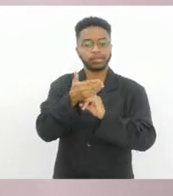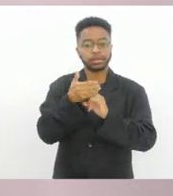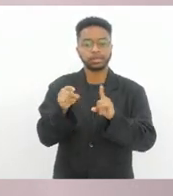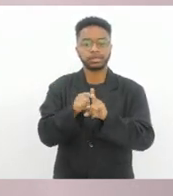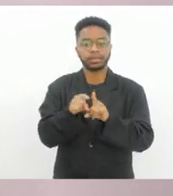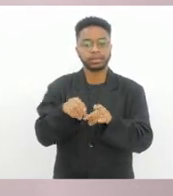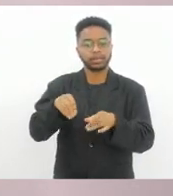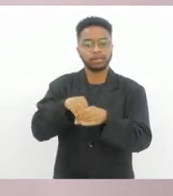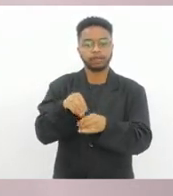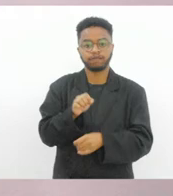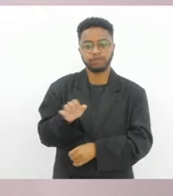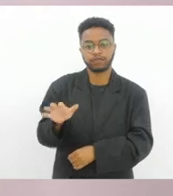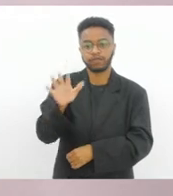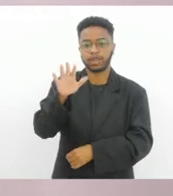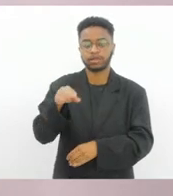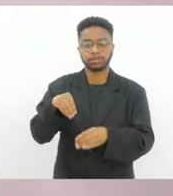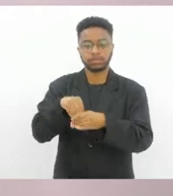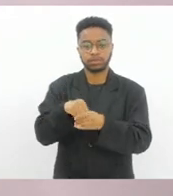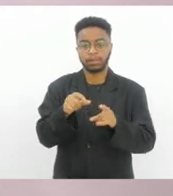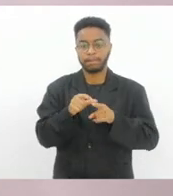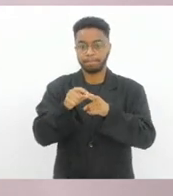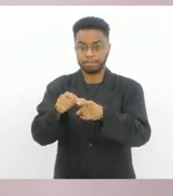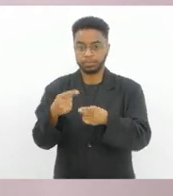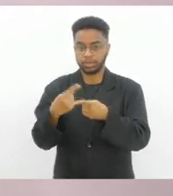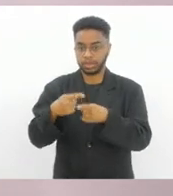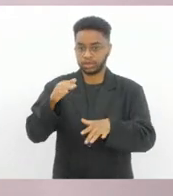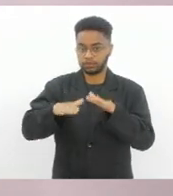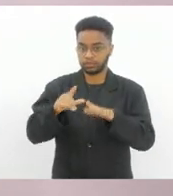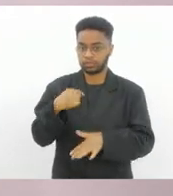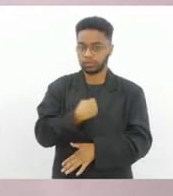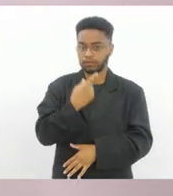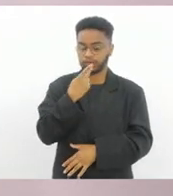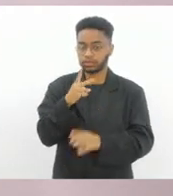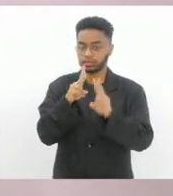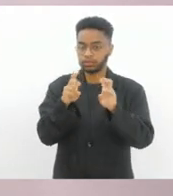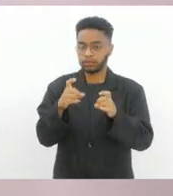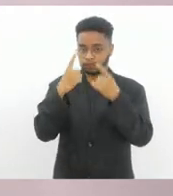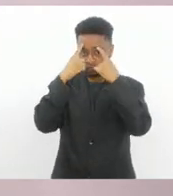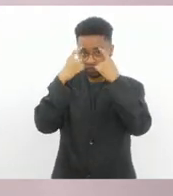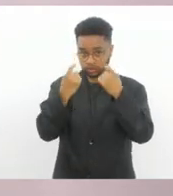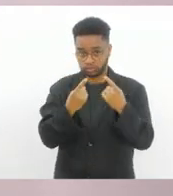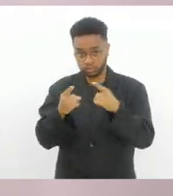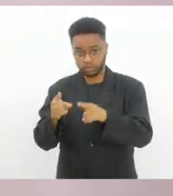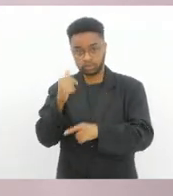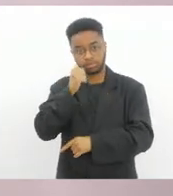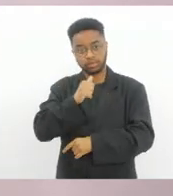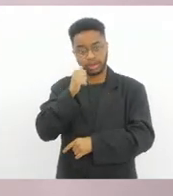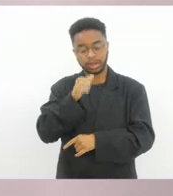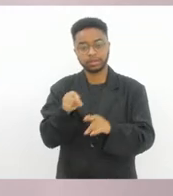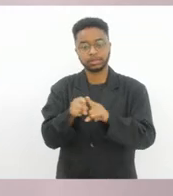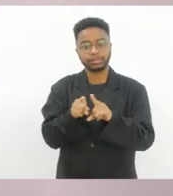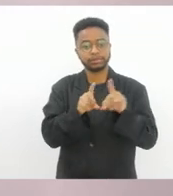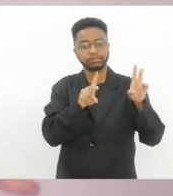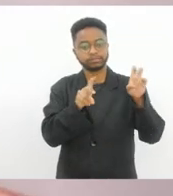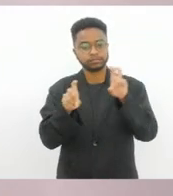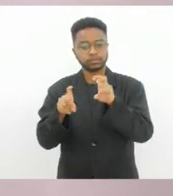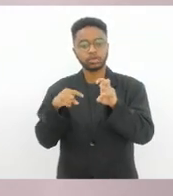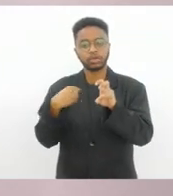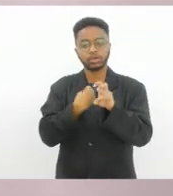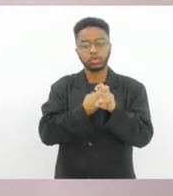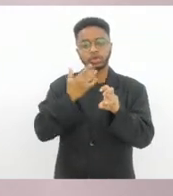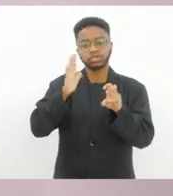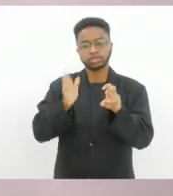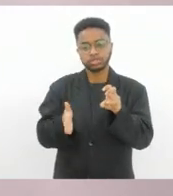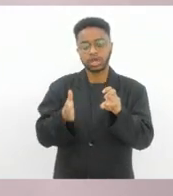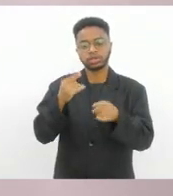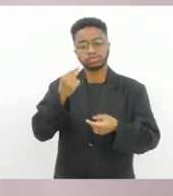favelas e periferias. Né? Porque, muitas vezes, quando a gente fala da violência contra a mulher, e é algo que a gente já